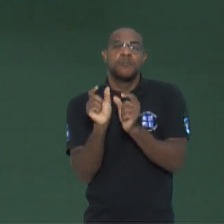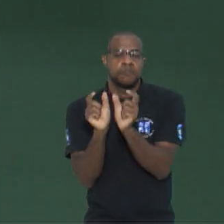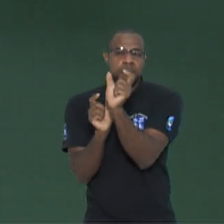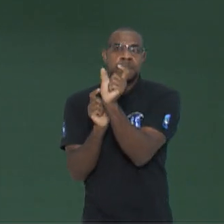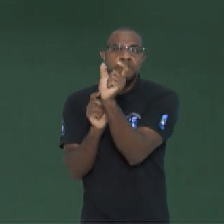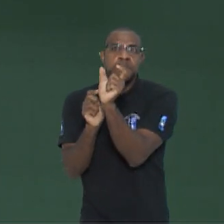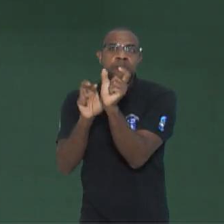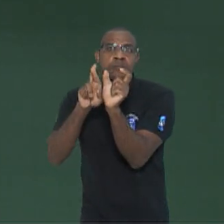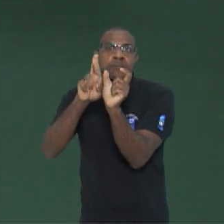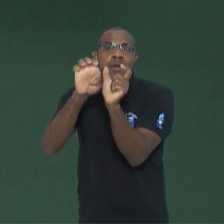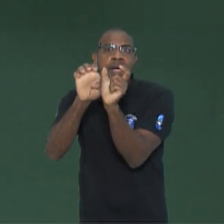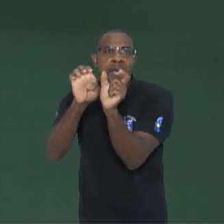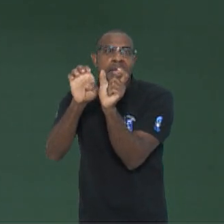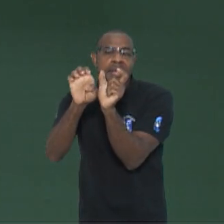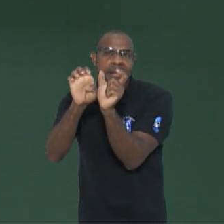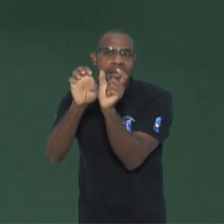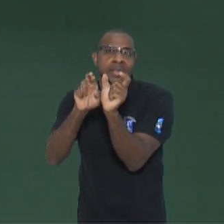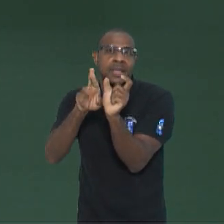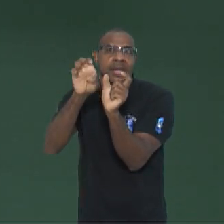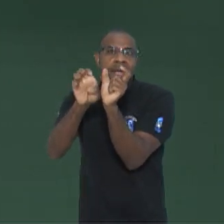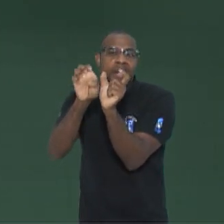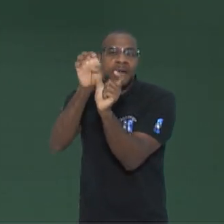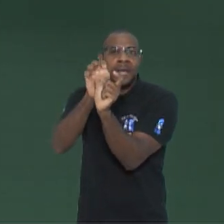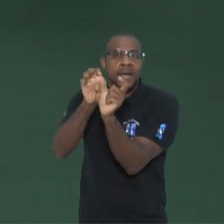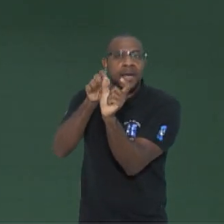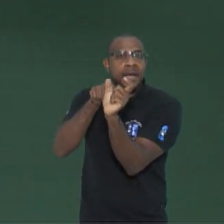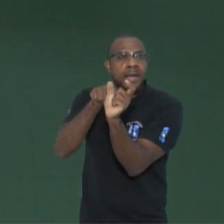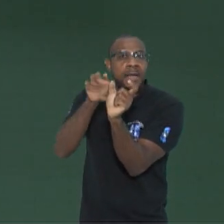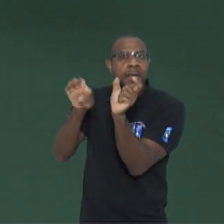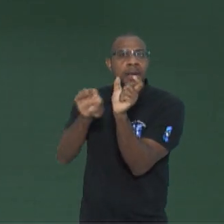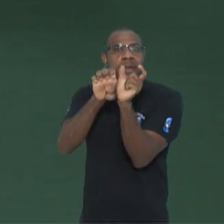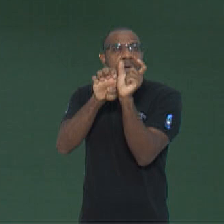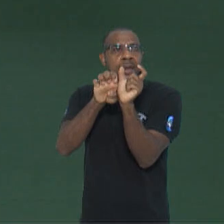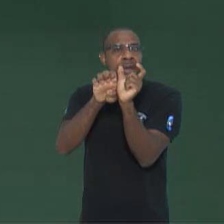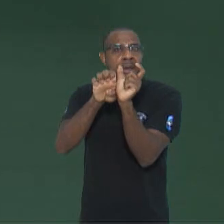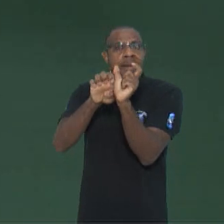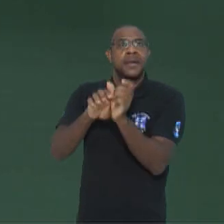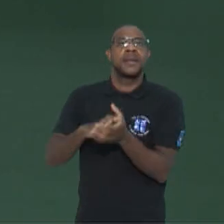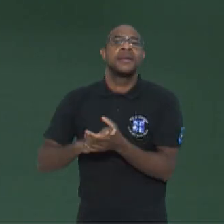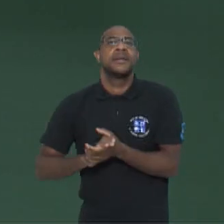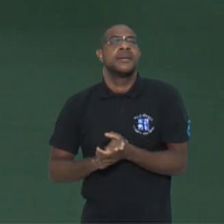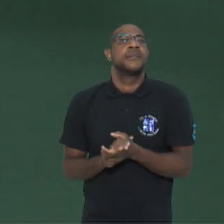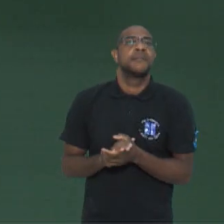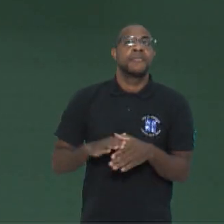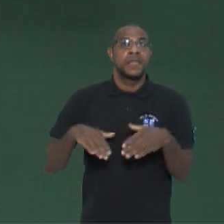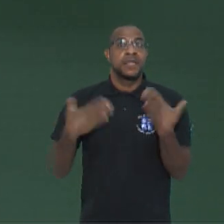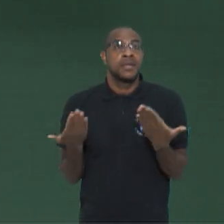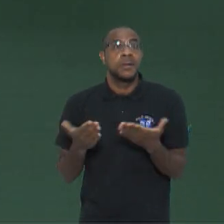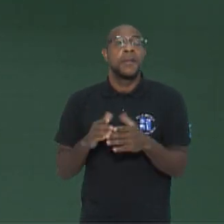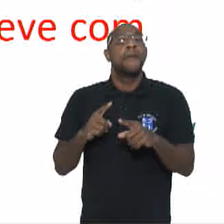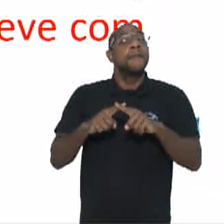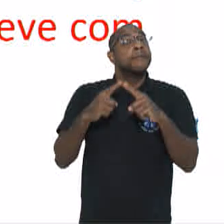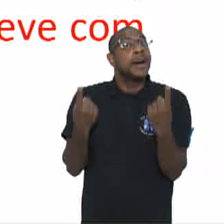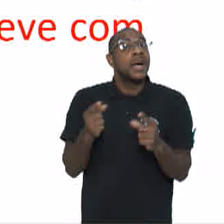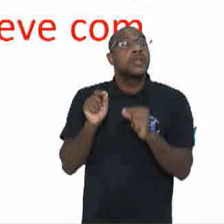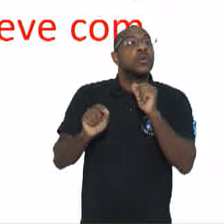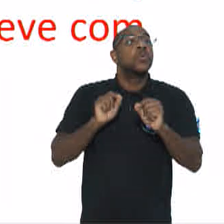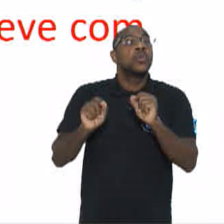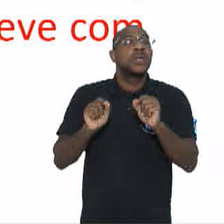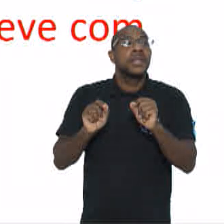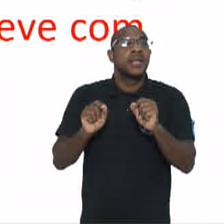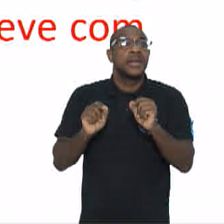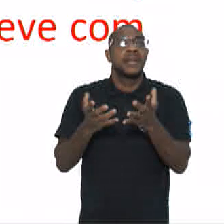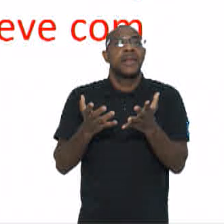Então, aquilo que eu vou fazer de novo ou aquilo que me dá sentido de contrário, né? Mais causa, então